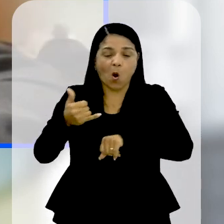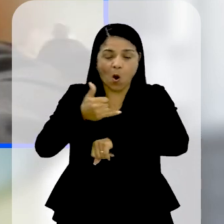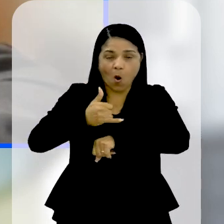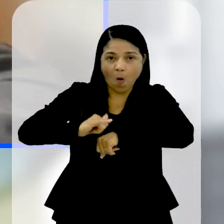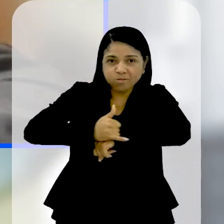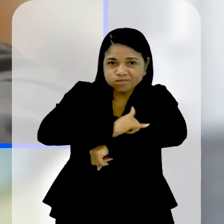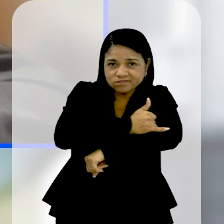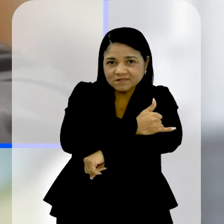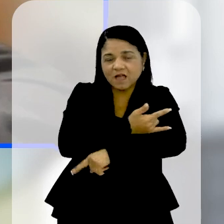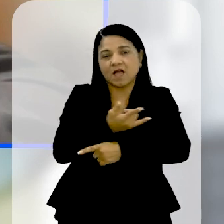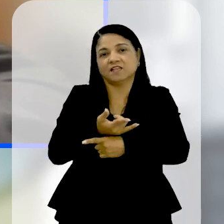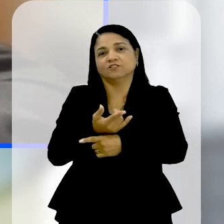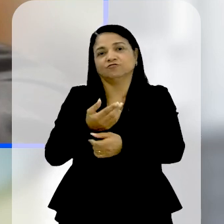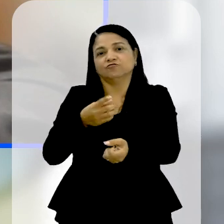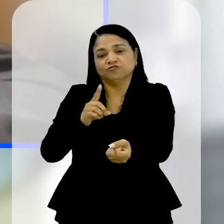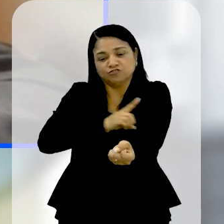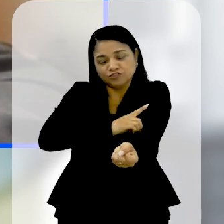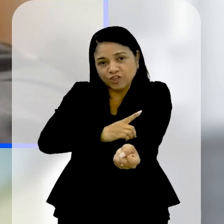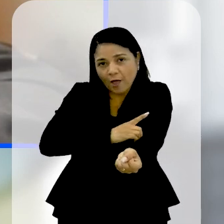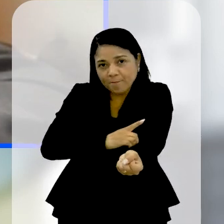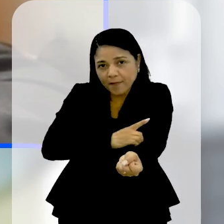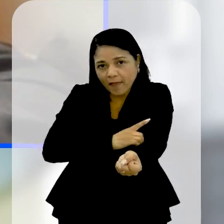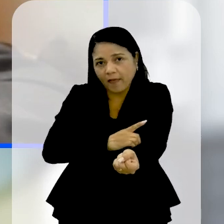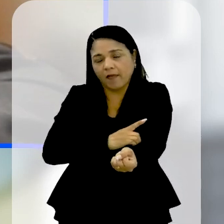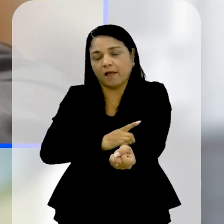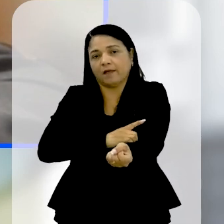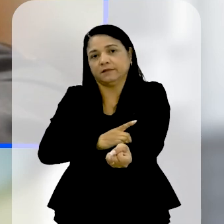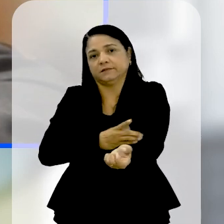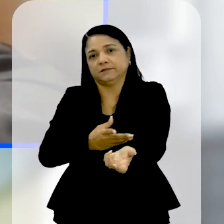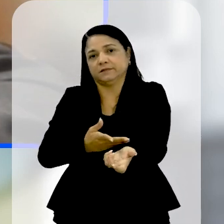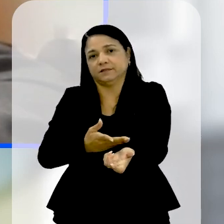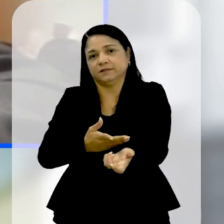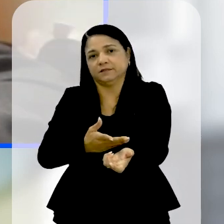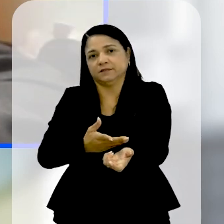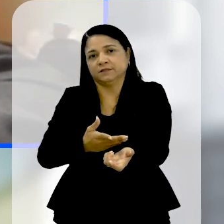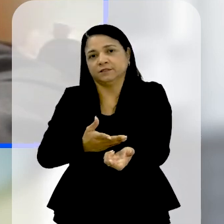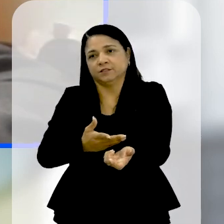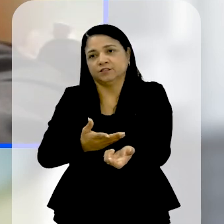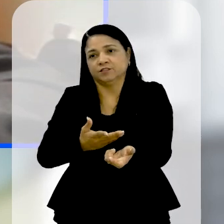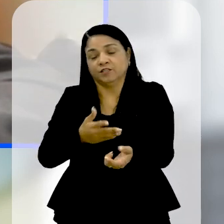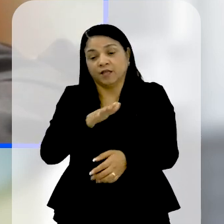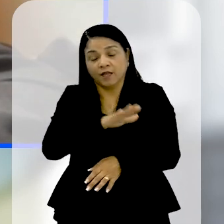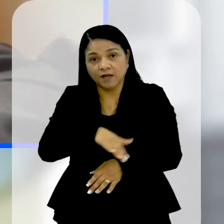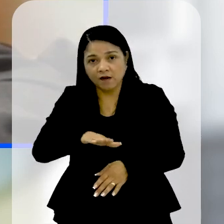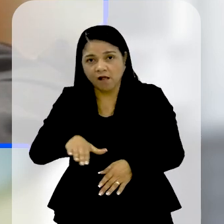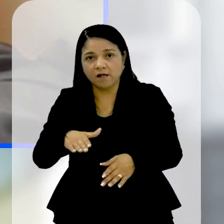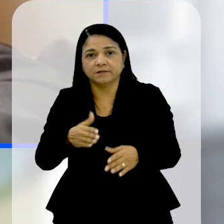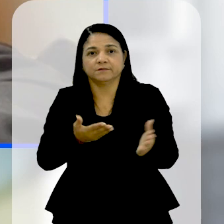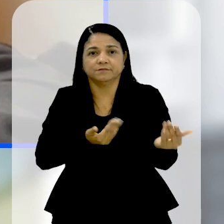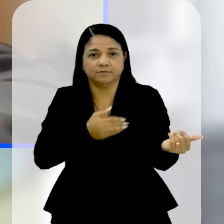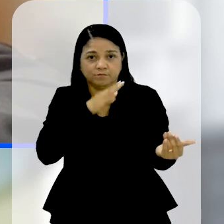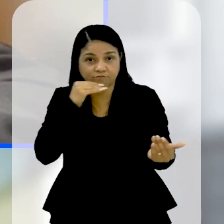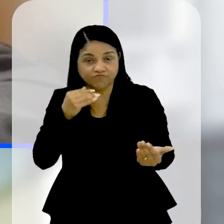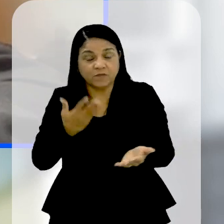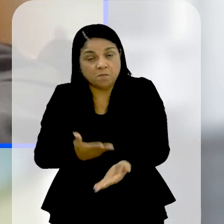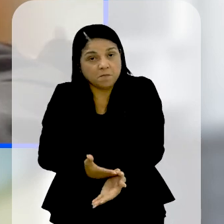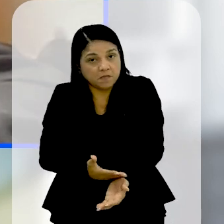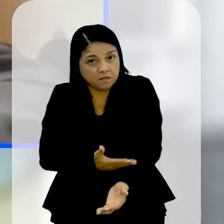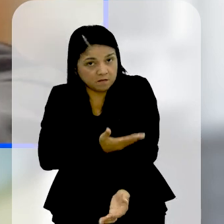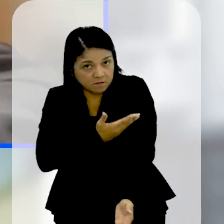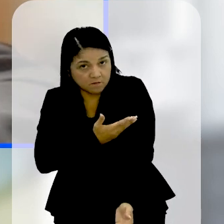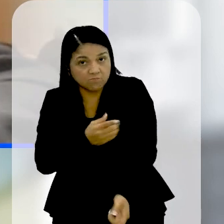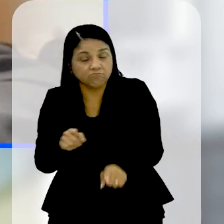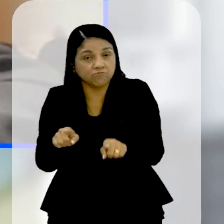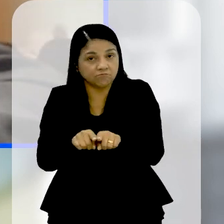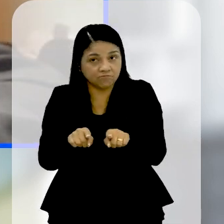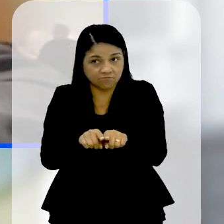uma obesidade, diabetes. Hoje está cada vez mais comum diabetes, inclusive entre crianças e adolescentes,